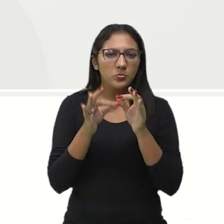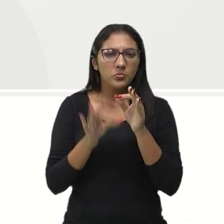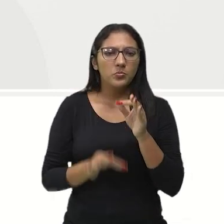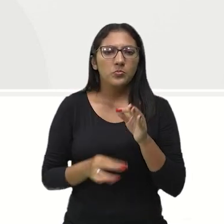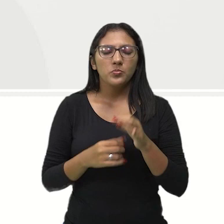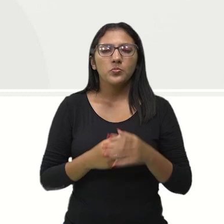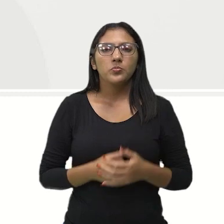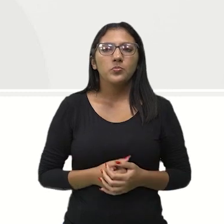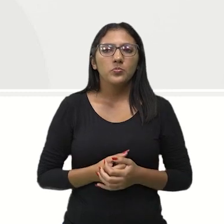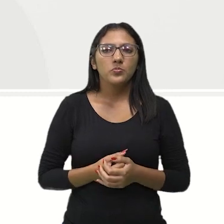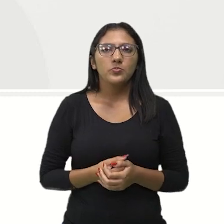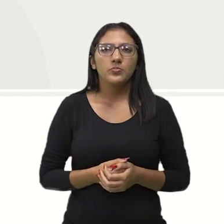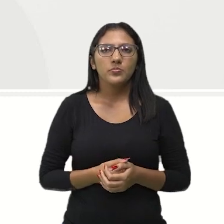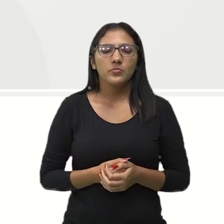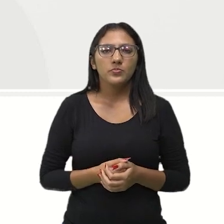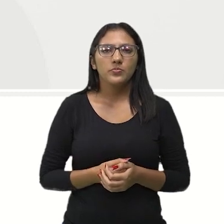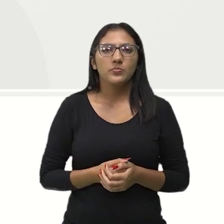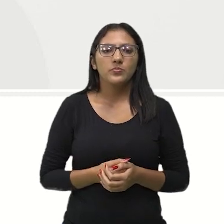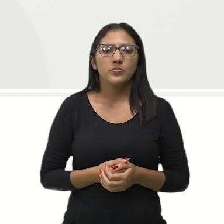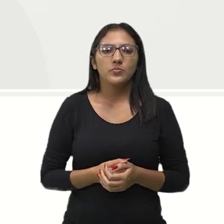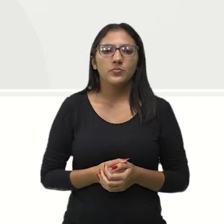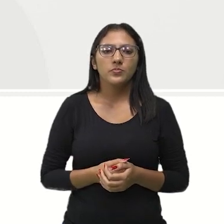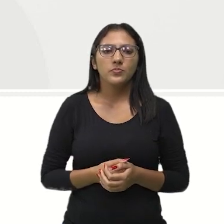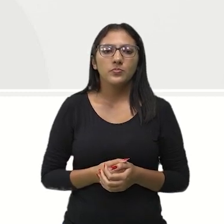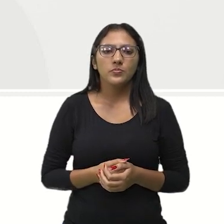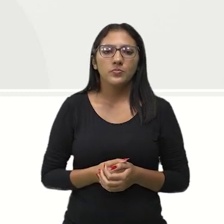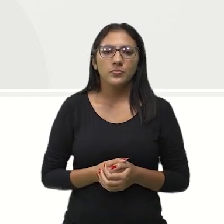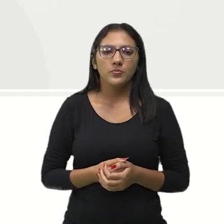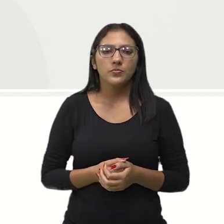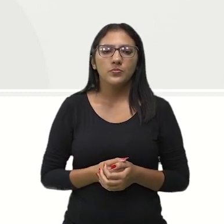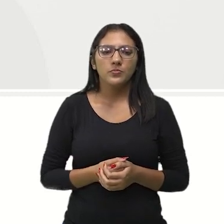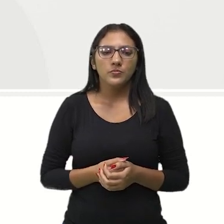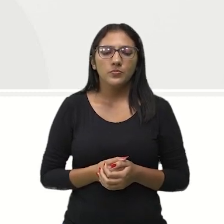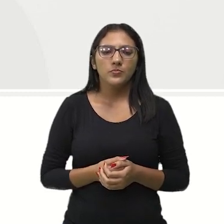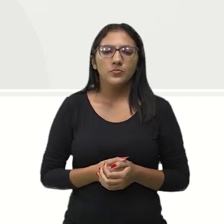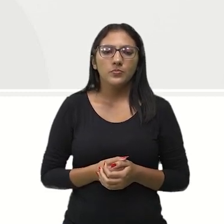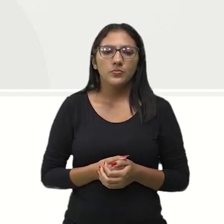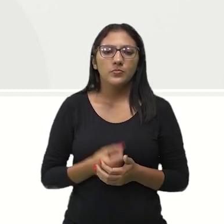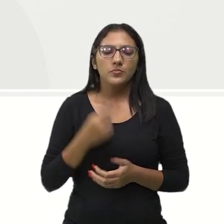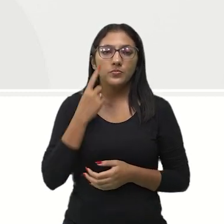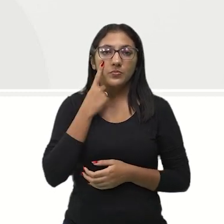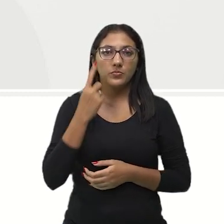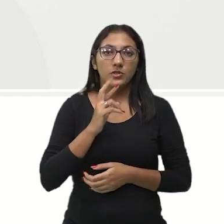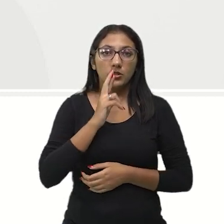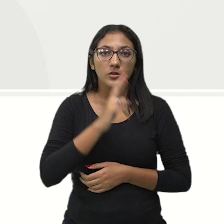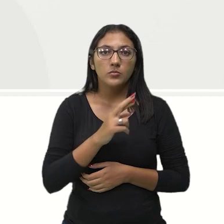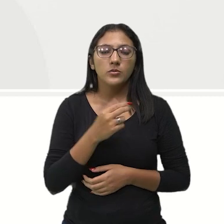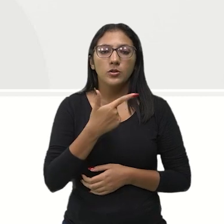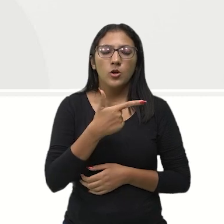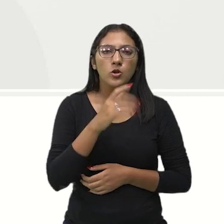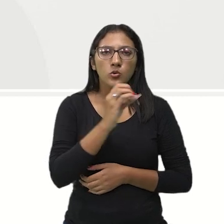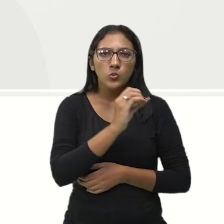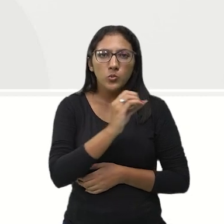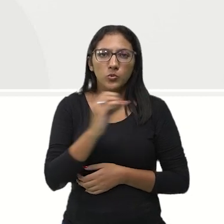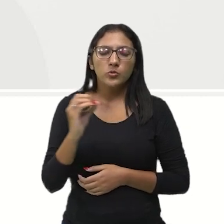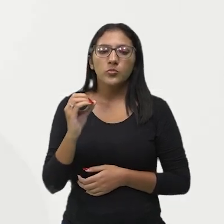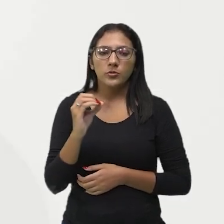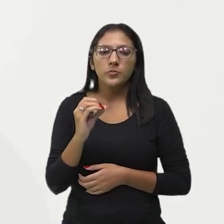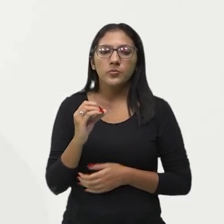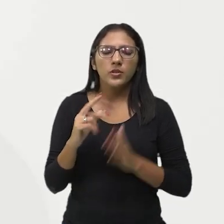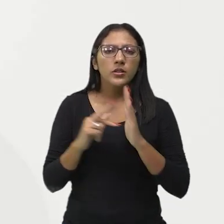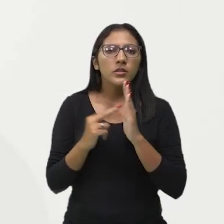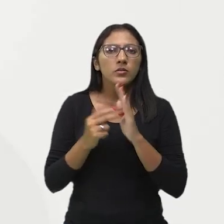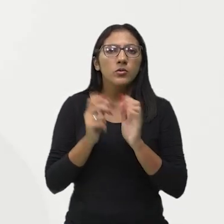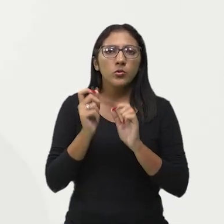Vamos direto, senão vamos caminhar. Vamos ter como resposta 2.000. Que quer dizer, então, que deu 2.000